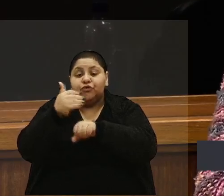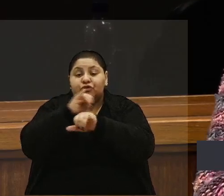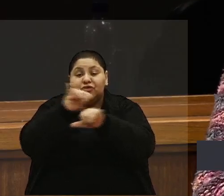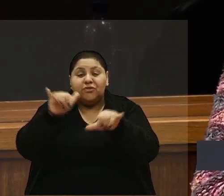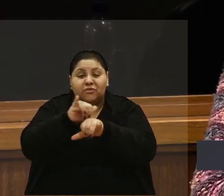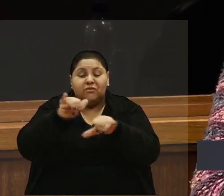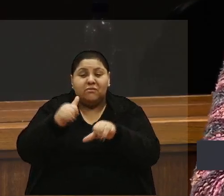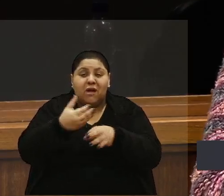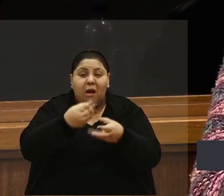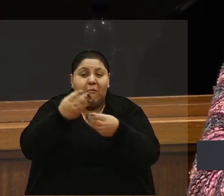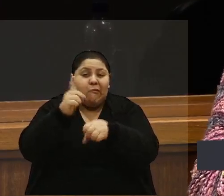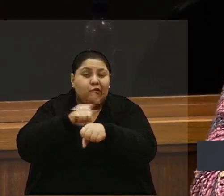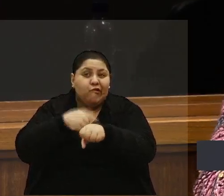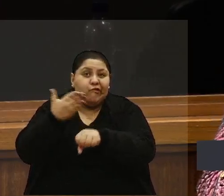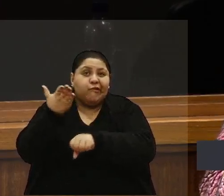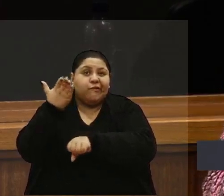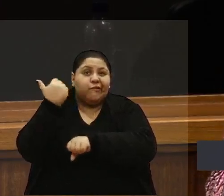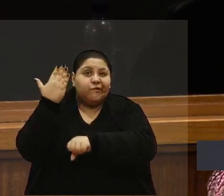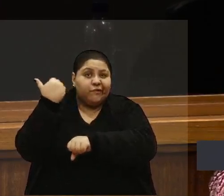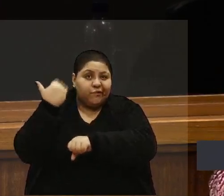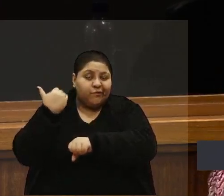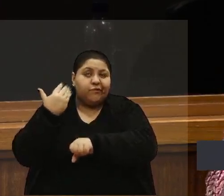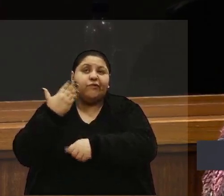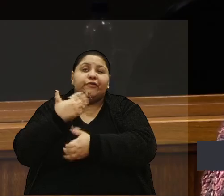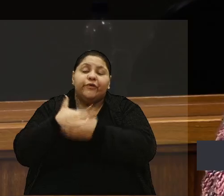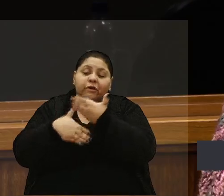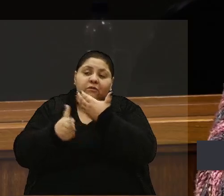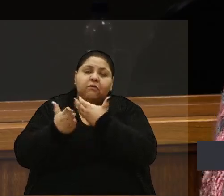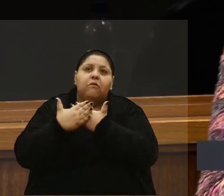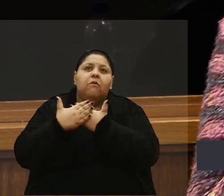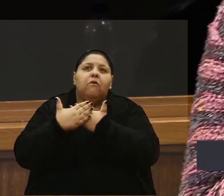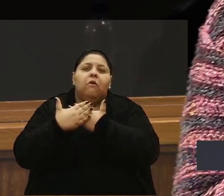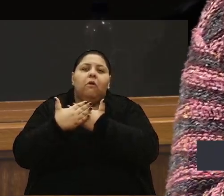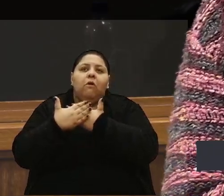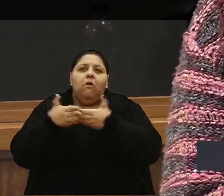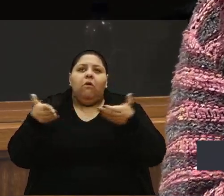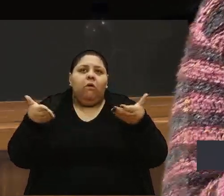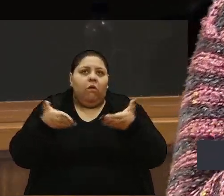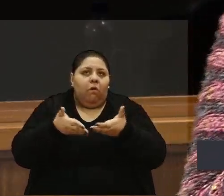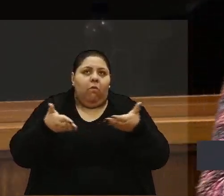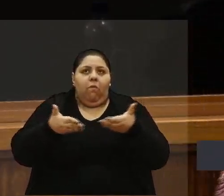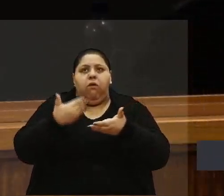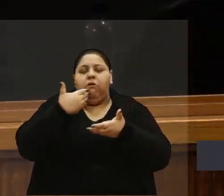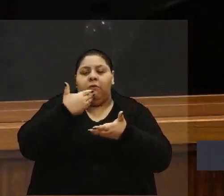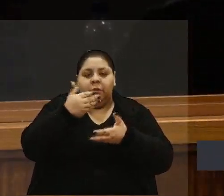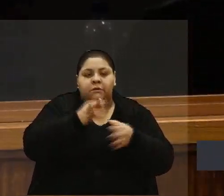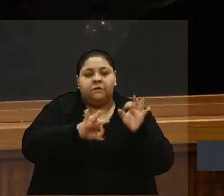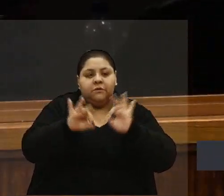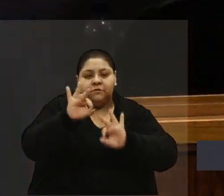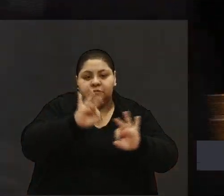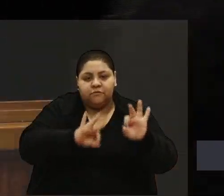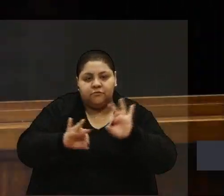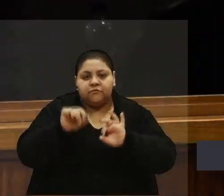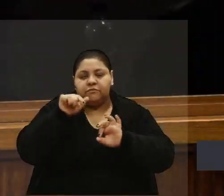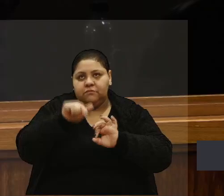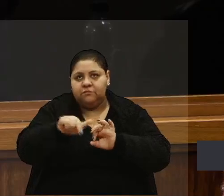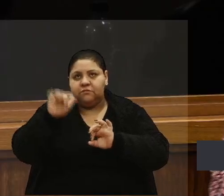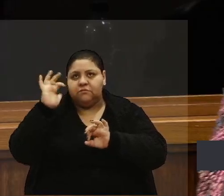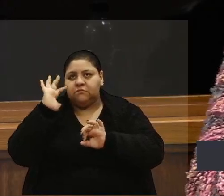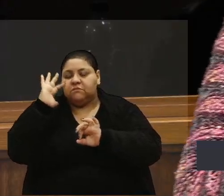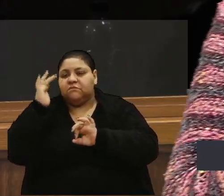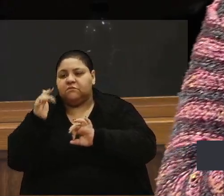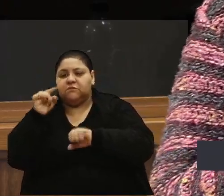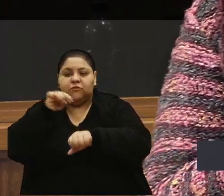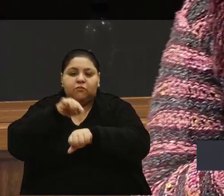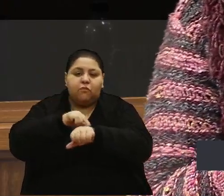bastante tempo, que veio tudo, estamos providenciando, isso será resolvido em